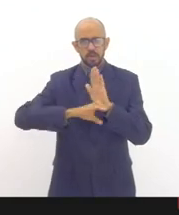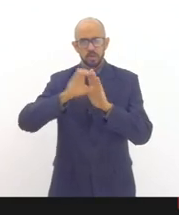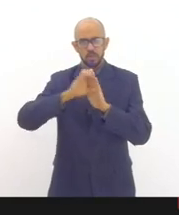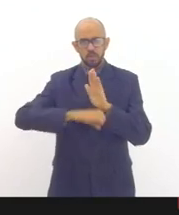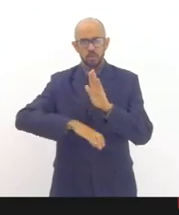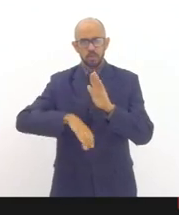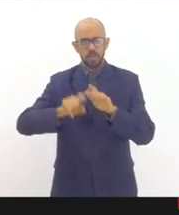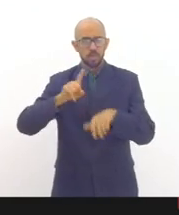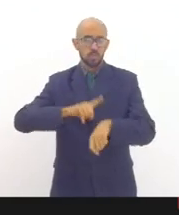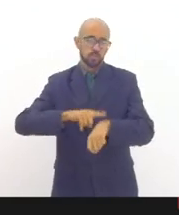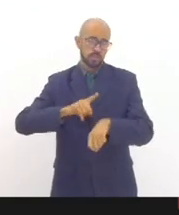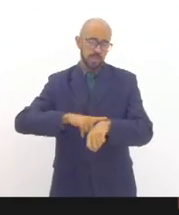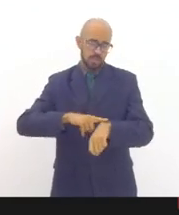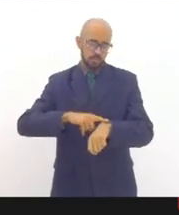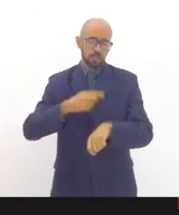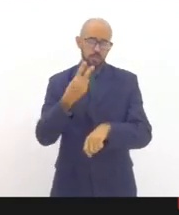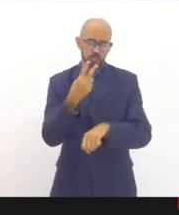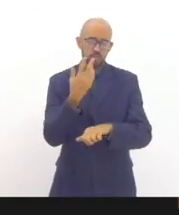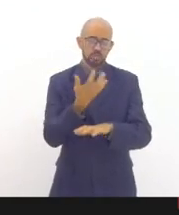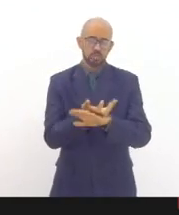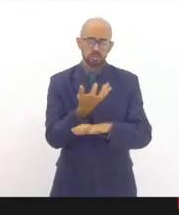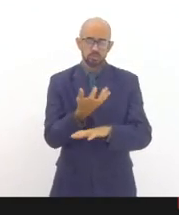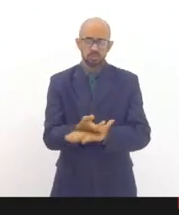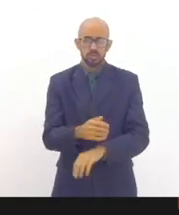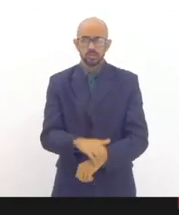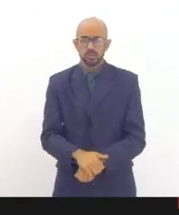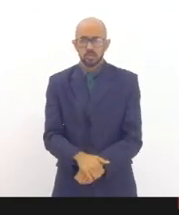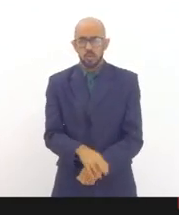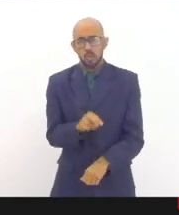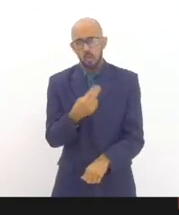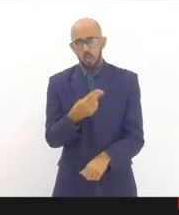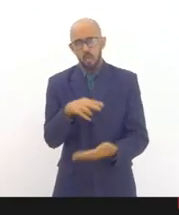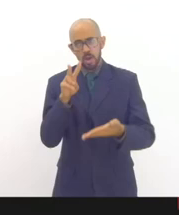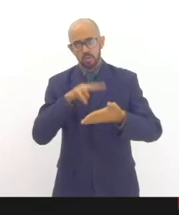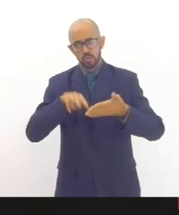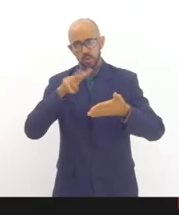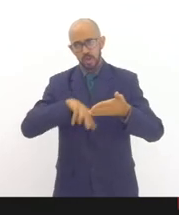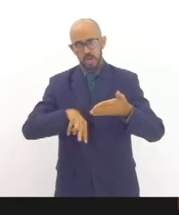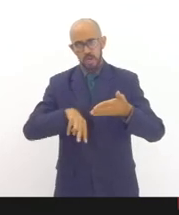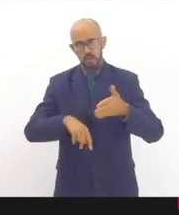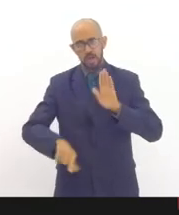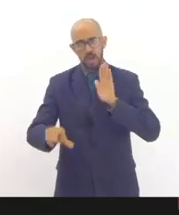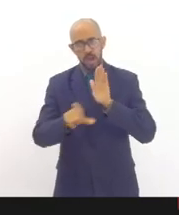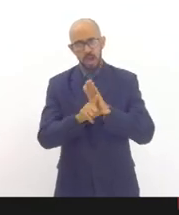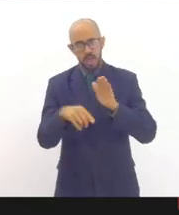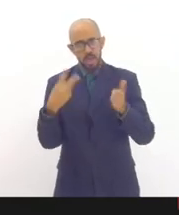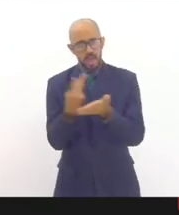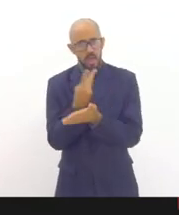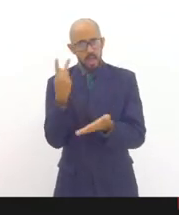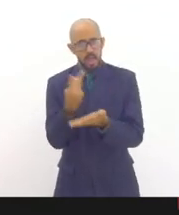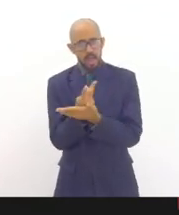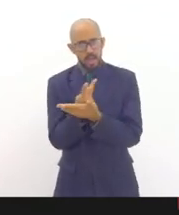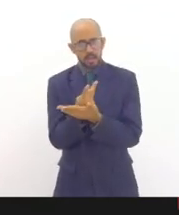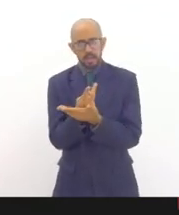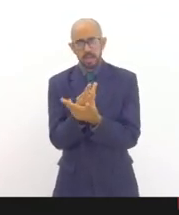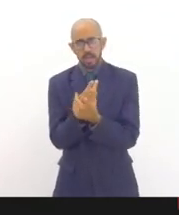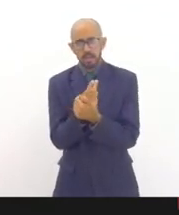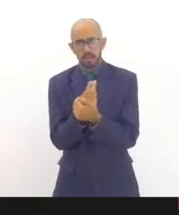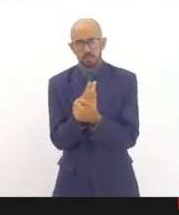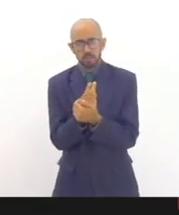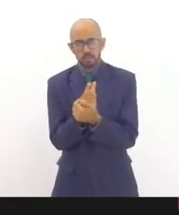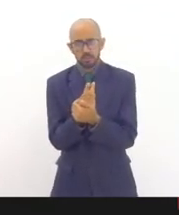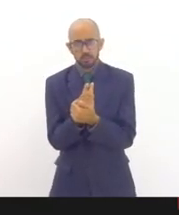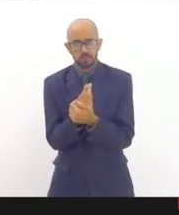horária dessas duas disciplinas. Ou eu estou lendo a legislação errada, que não